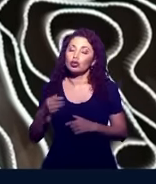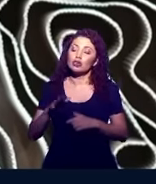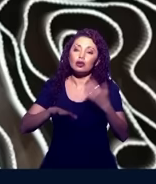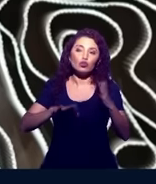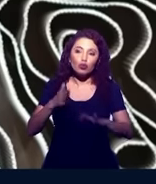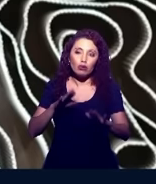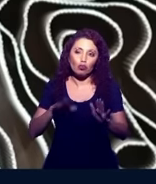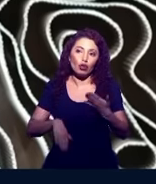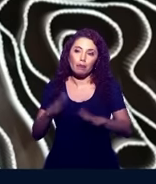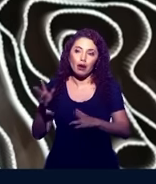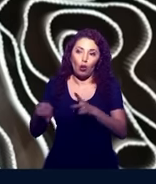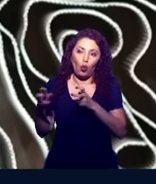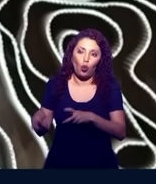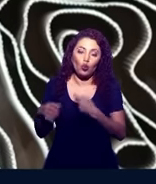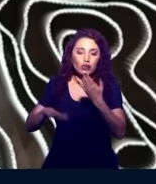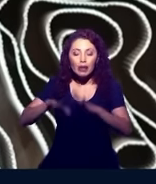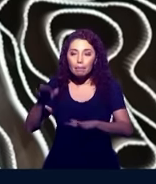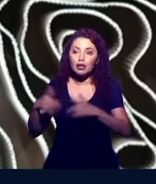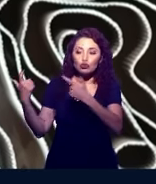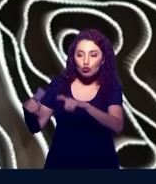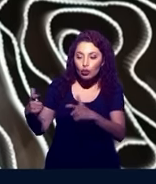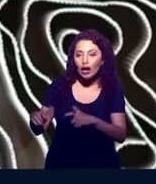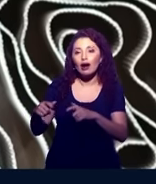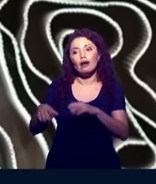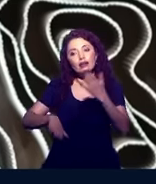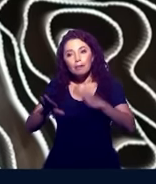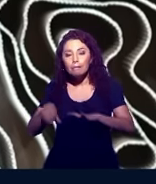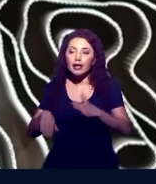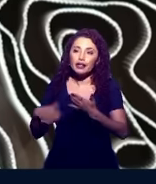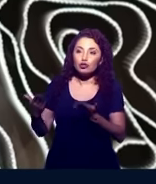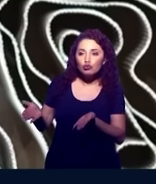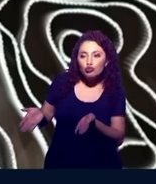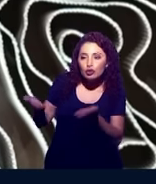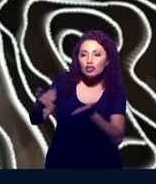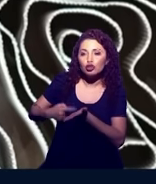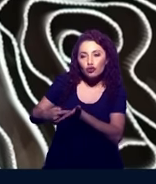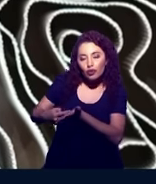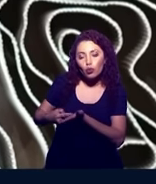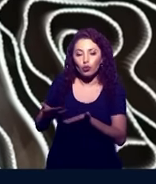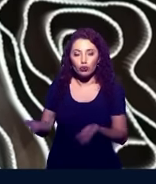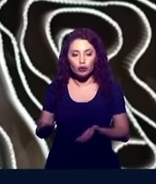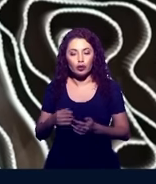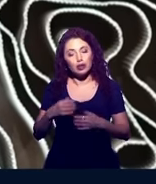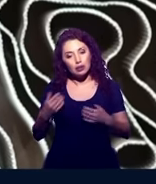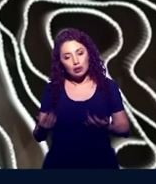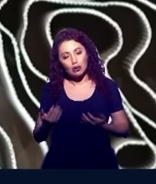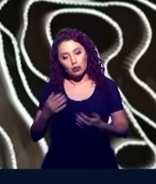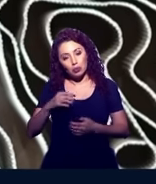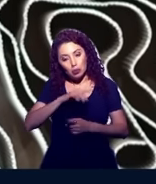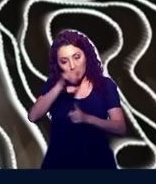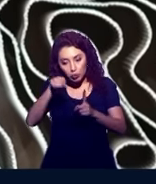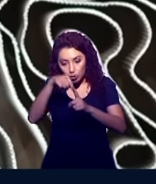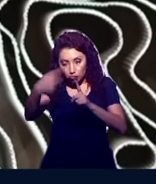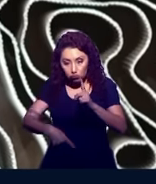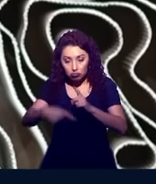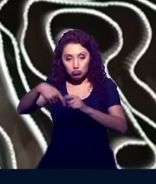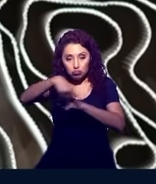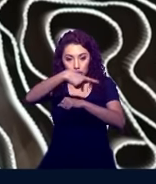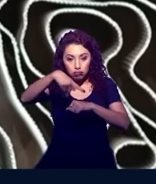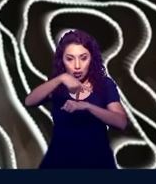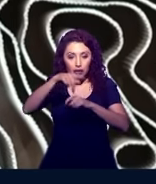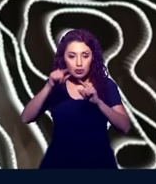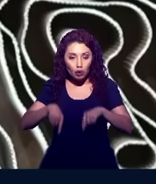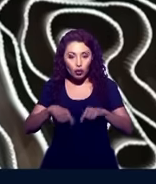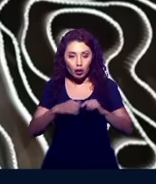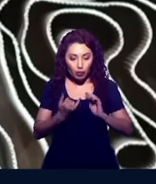onde você está localizado dos incentivos que você teve acesso eu diria que um dos objetivos de um país é justamente que a carga tributária de uma